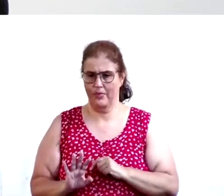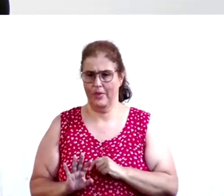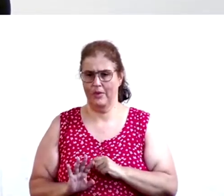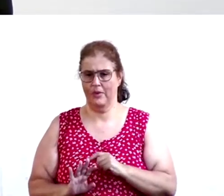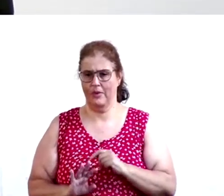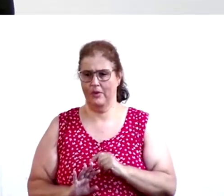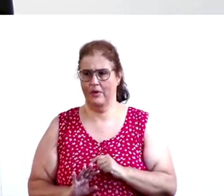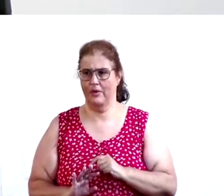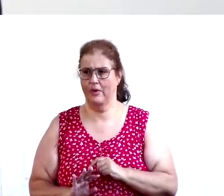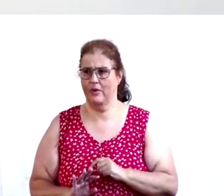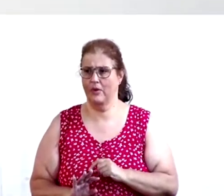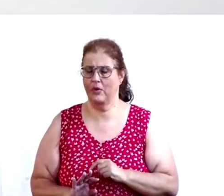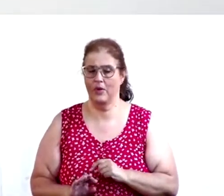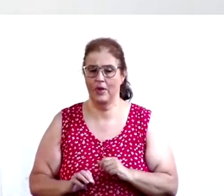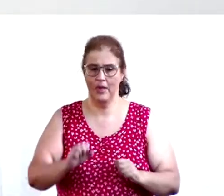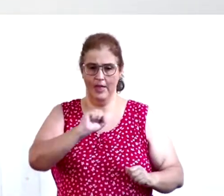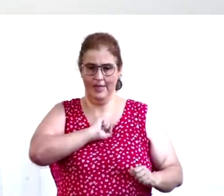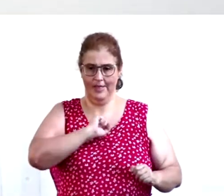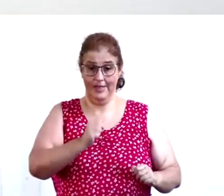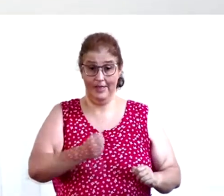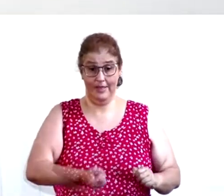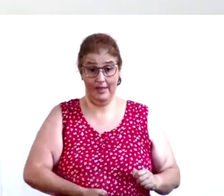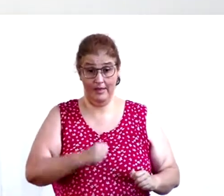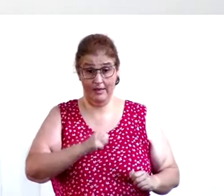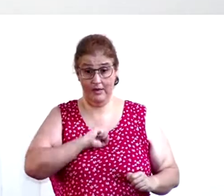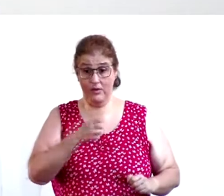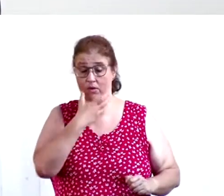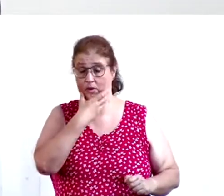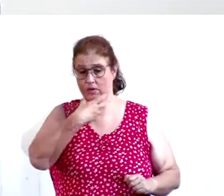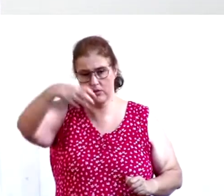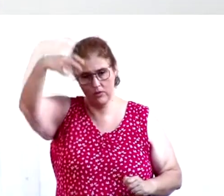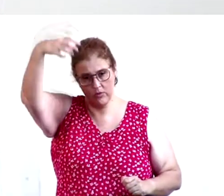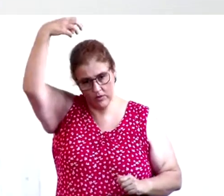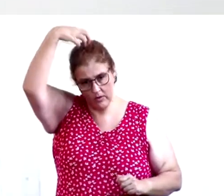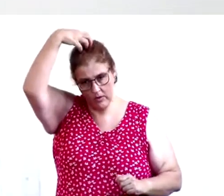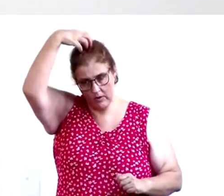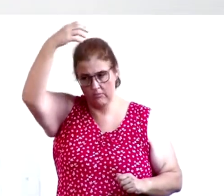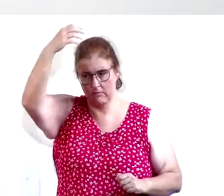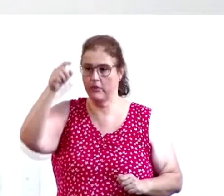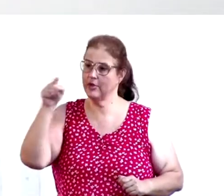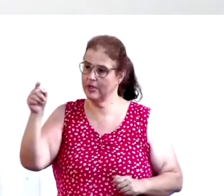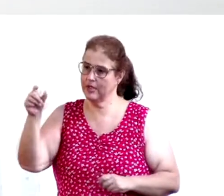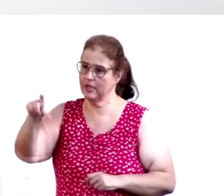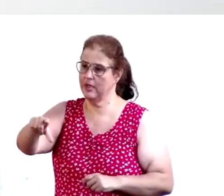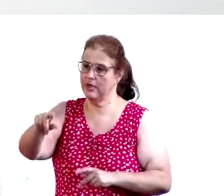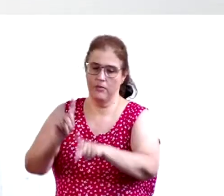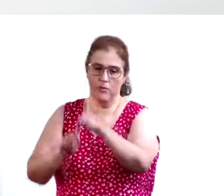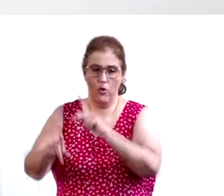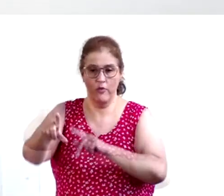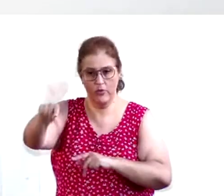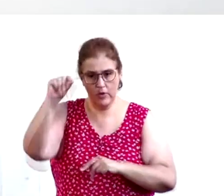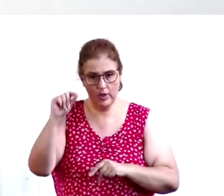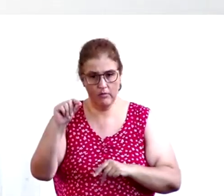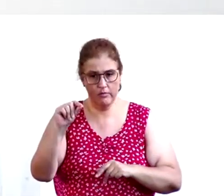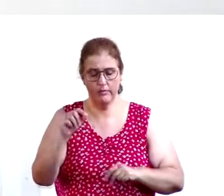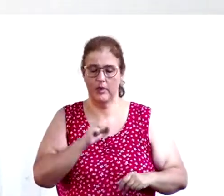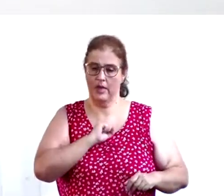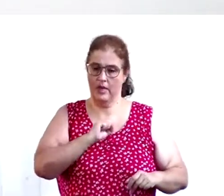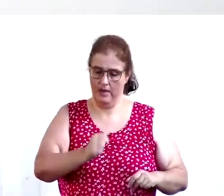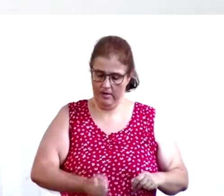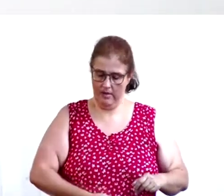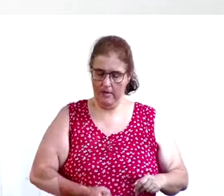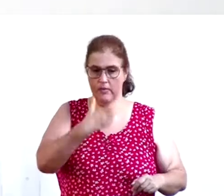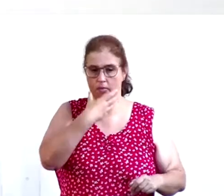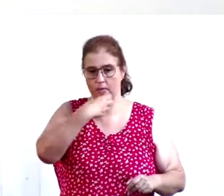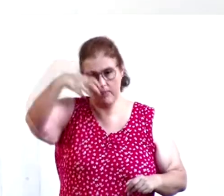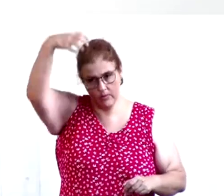nenhum. Sacerdócio real. Vós, porém, sois raça eleita, sacerdócio real. É isso que eu estou